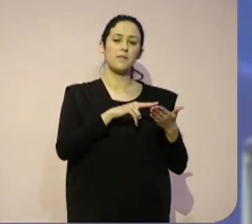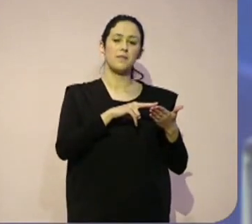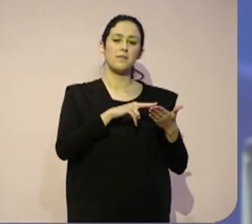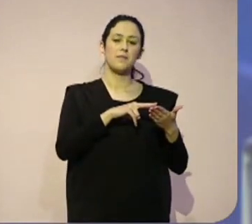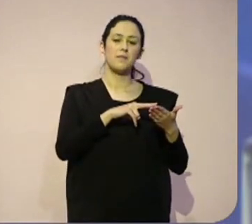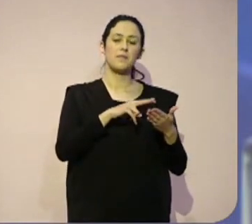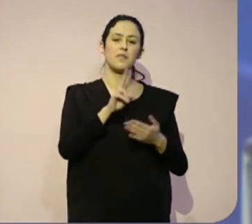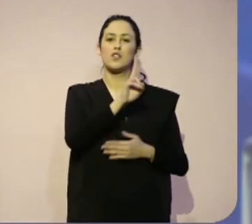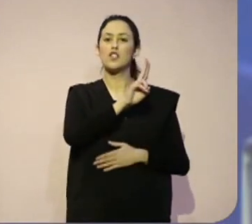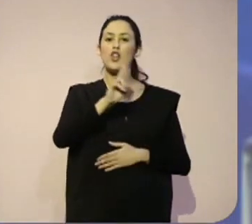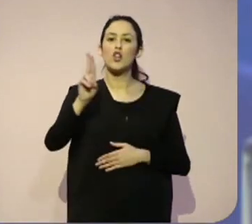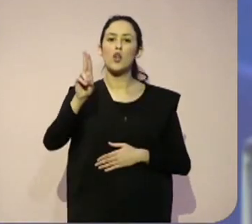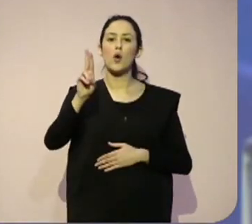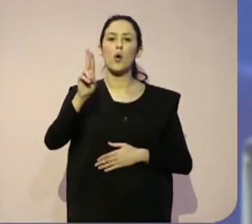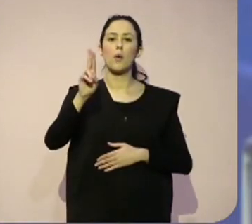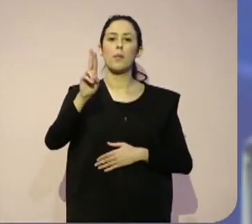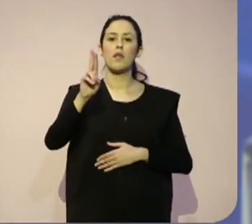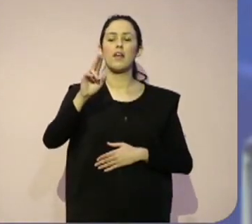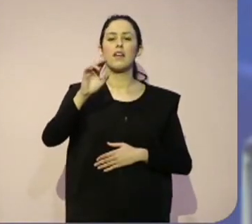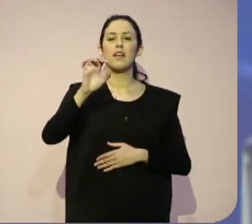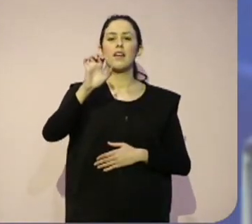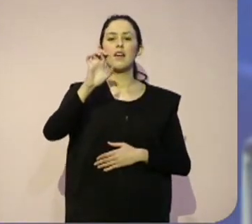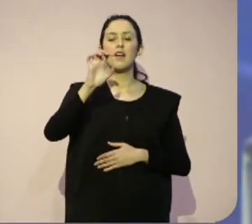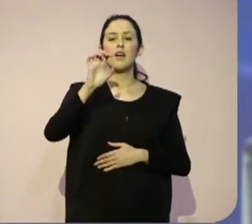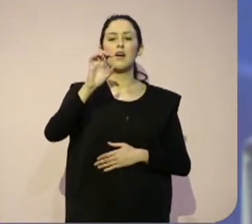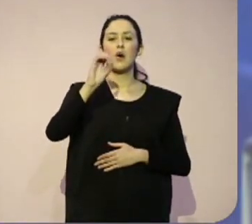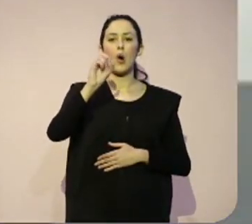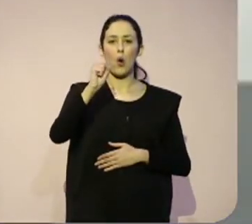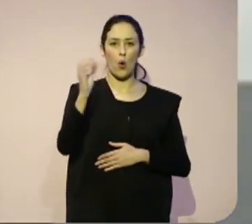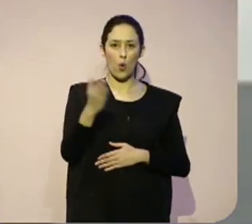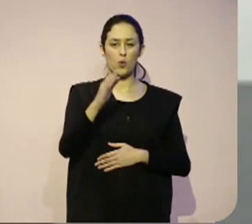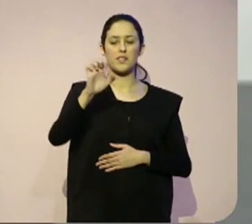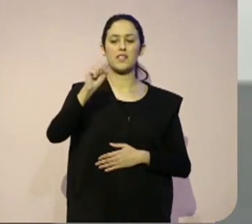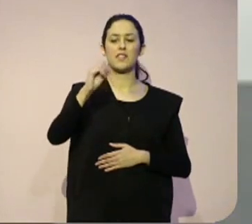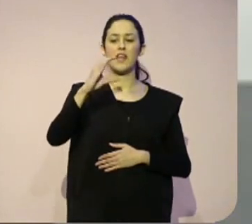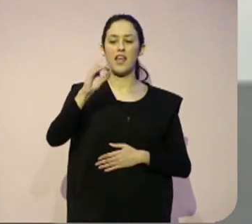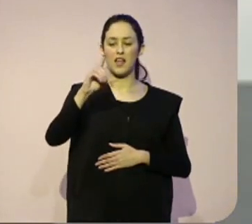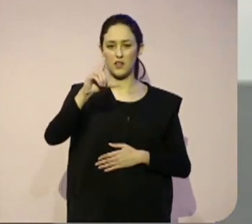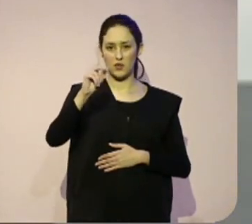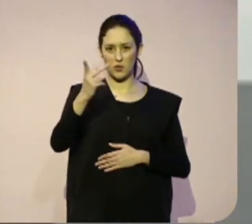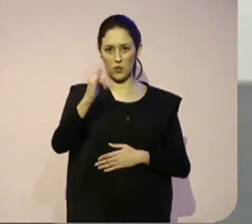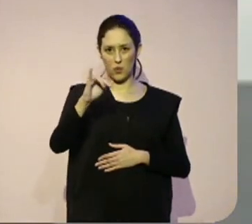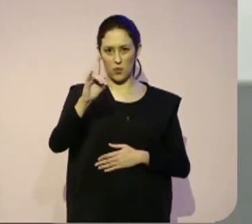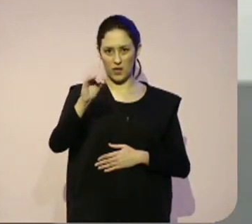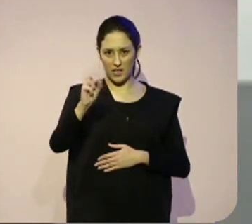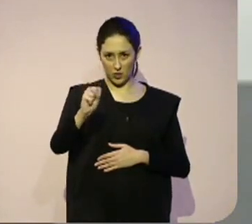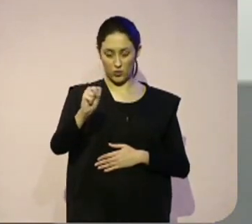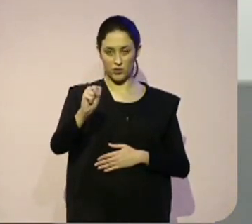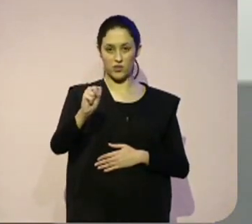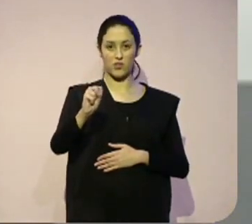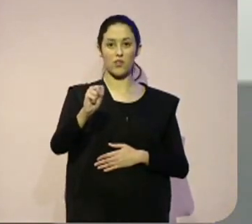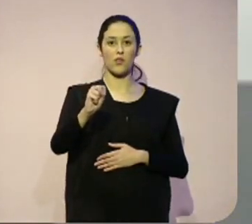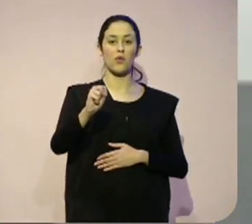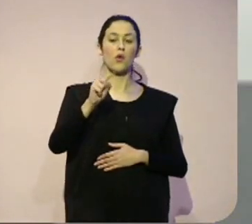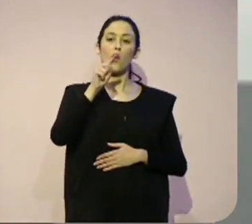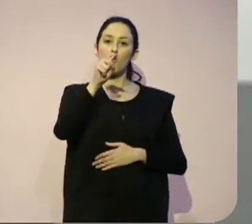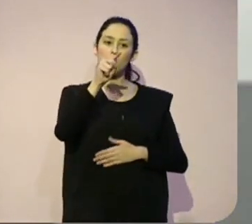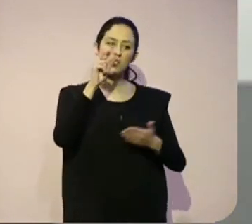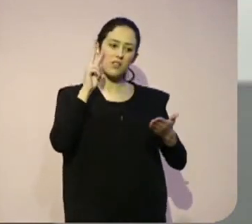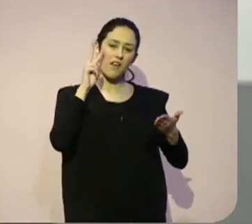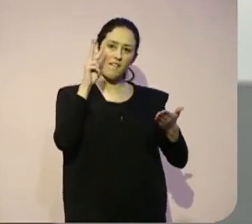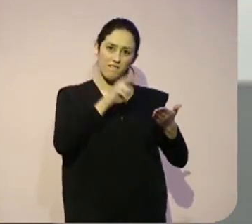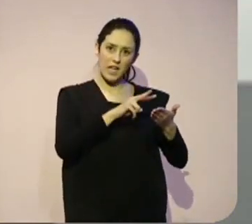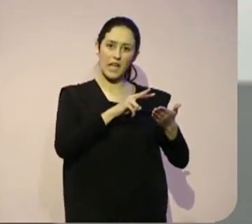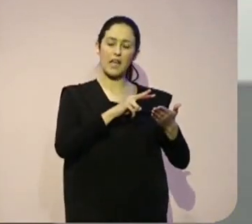Os Escolhidos, The Chosen. Eu vou pedir para você baixar isso no seu celular e assistir essa